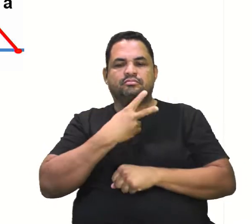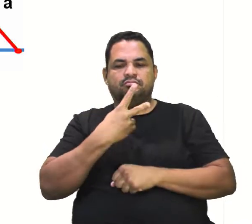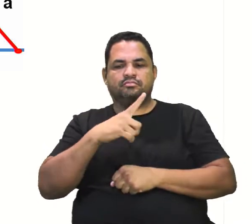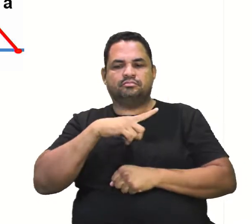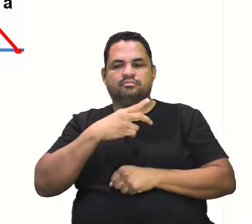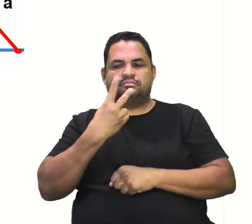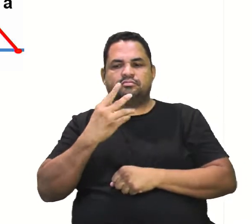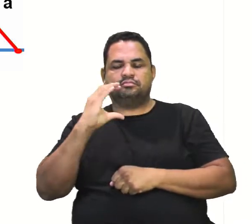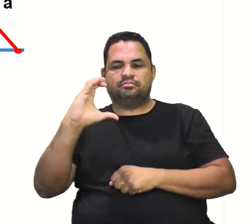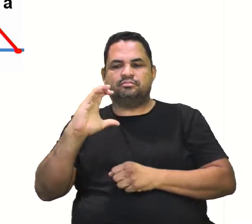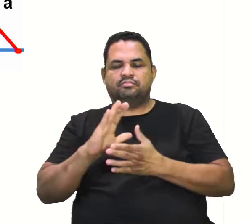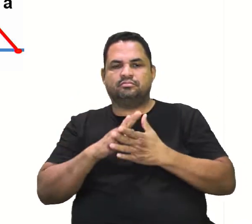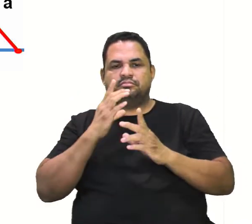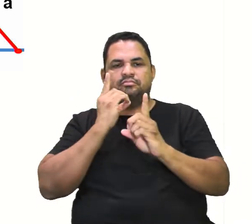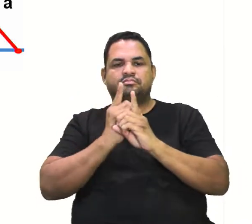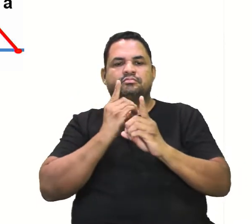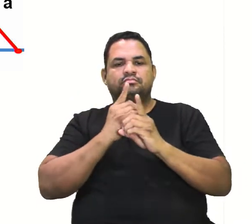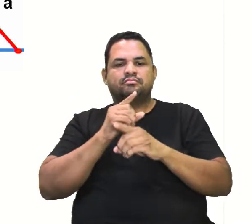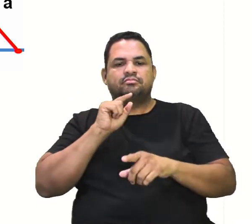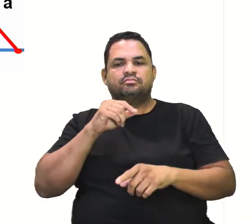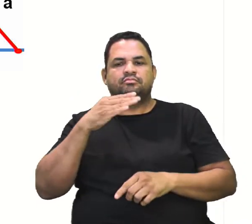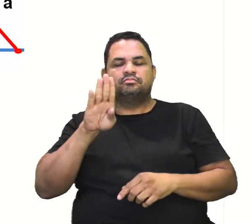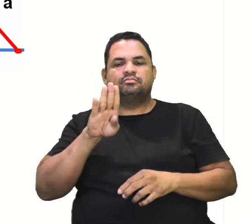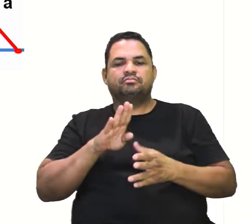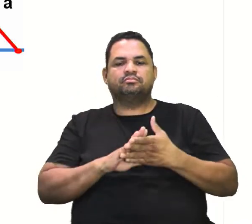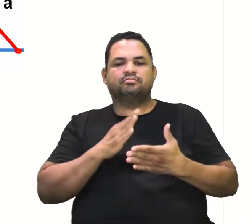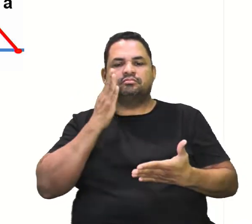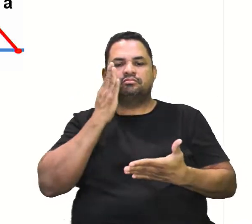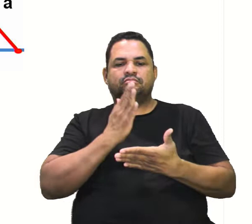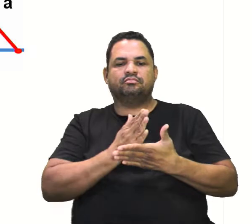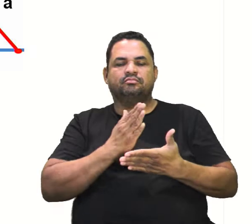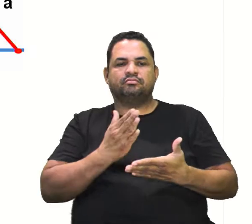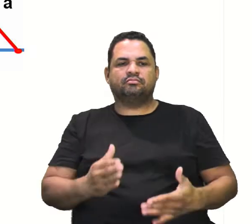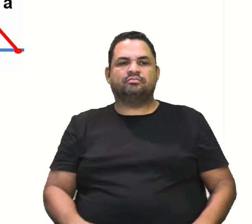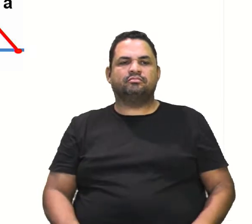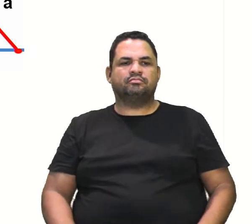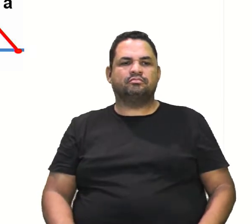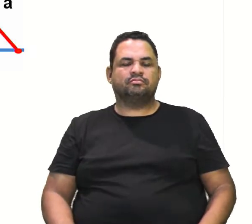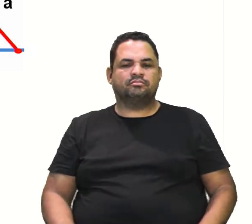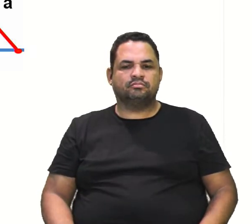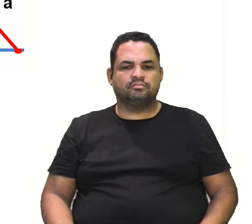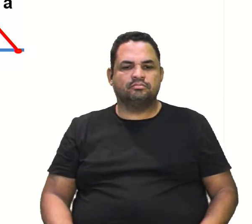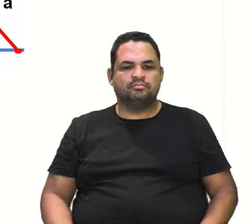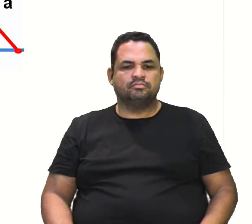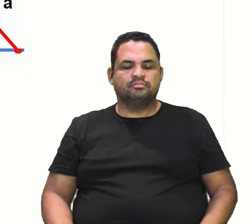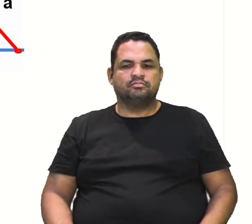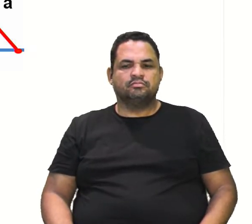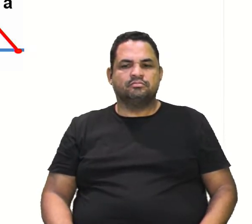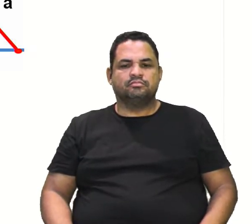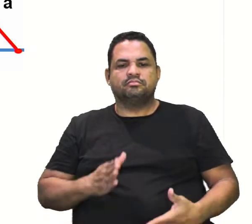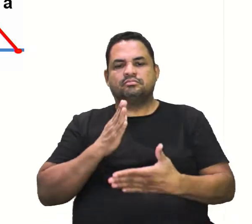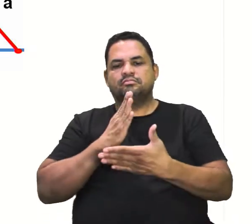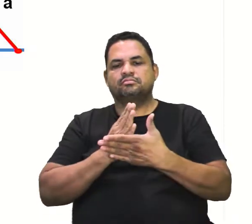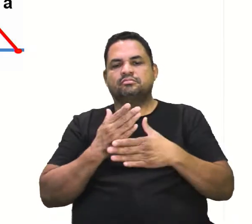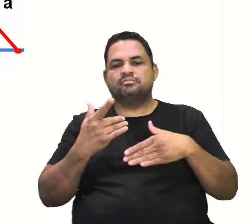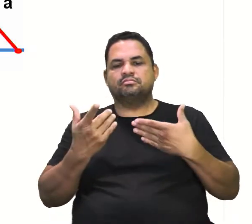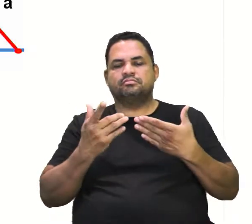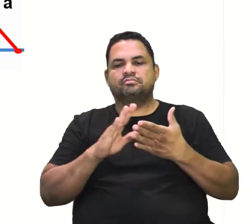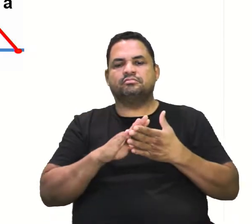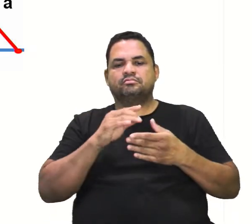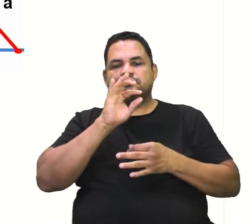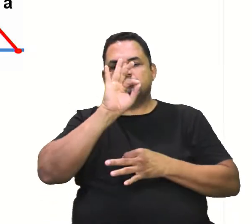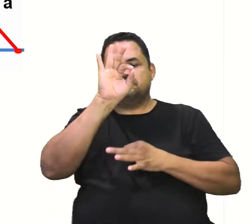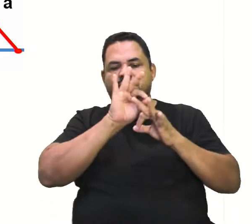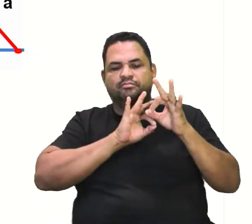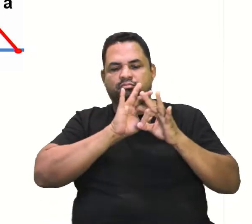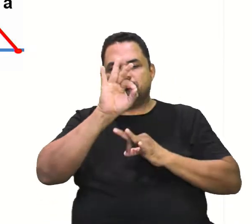2C. Então, para achar esse ponto B, é só eu pegar metade do distância focal, que é o 2C, né? Tem a metade lá, tracei